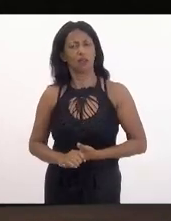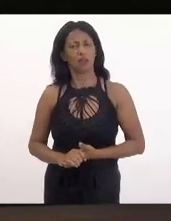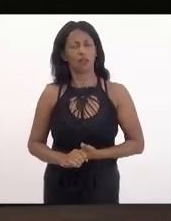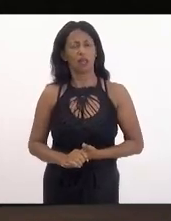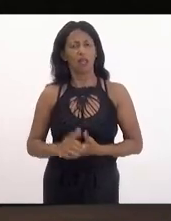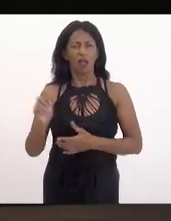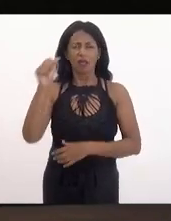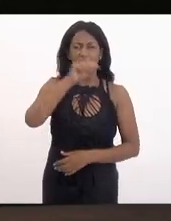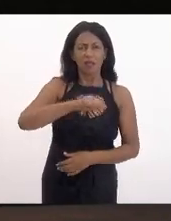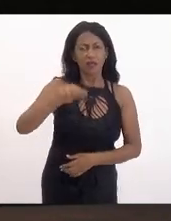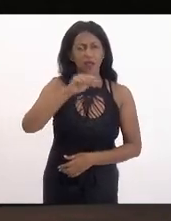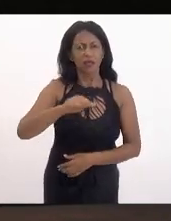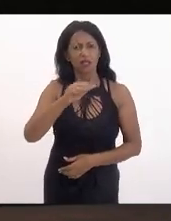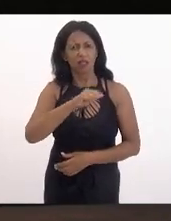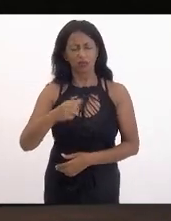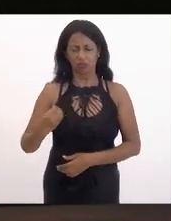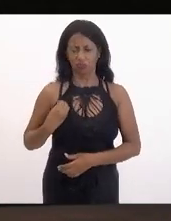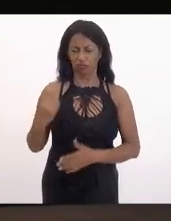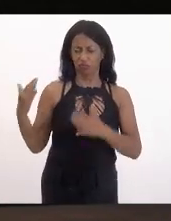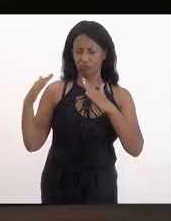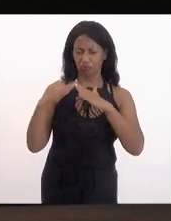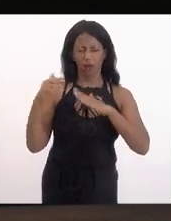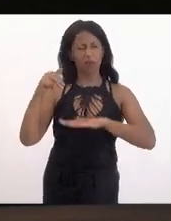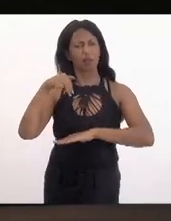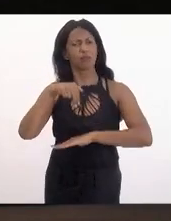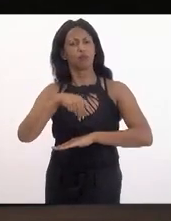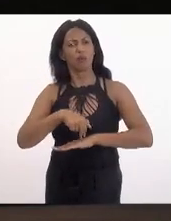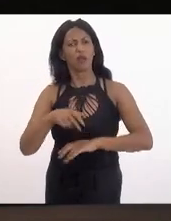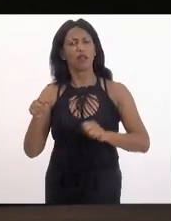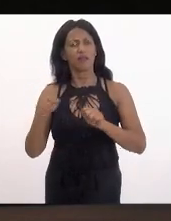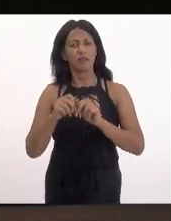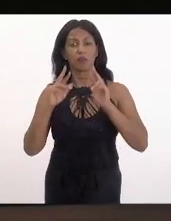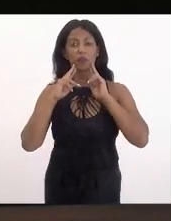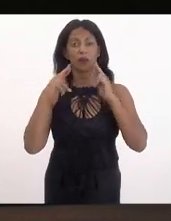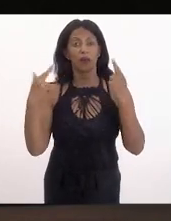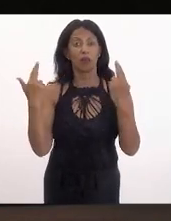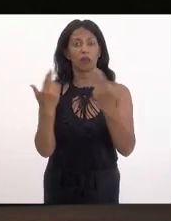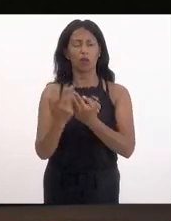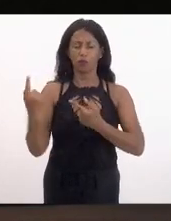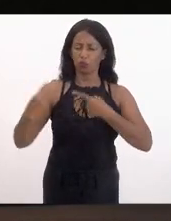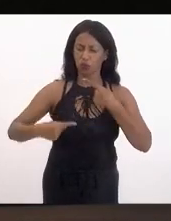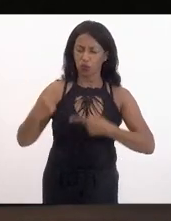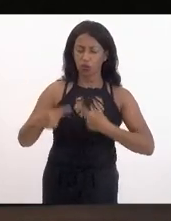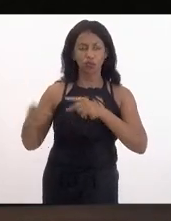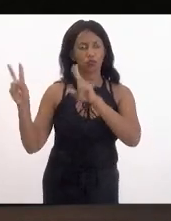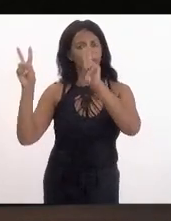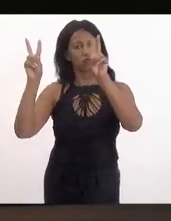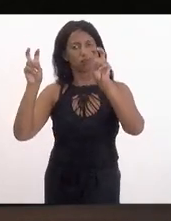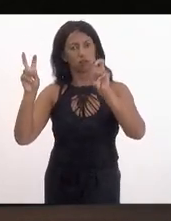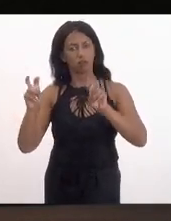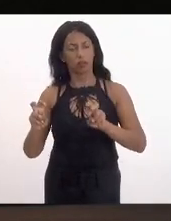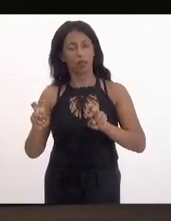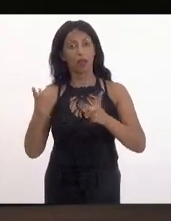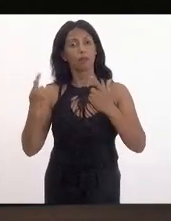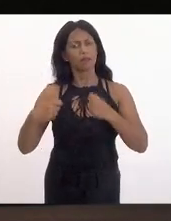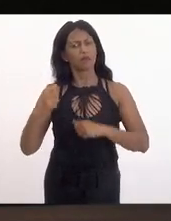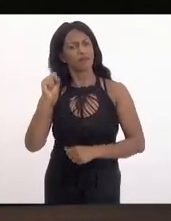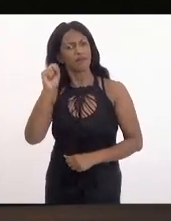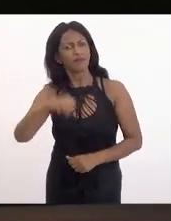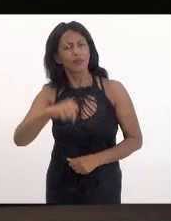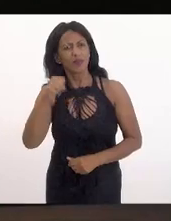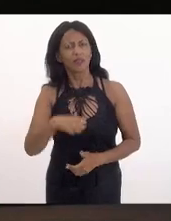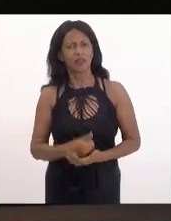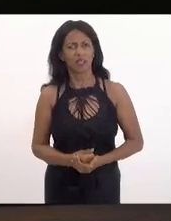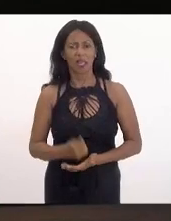faz associações de moradores e colocar sua posição fizemos uma grande reunião e discutimos esse tema nós precisamos sim